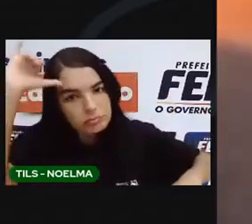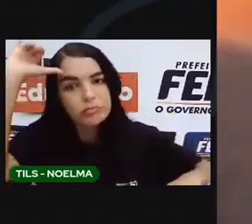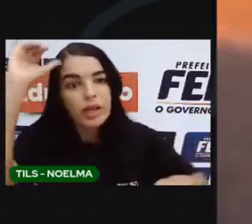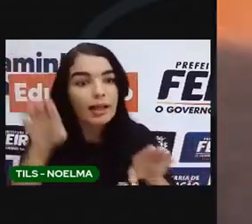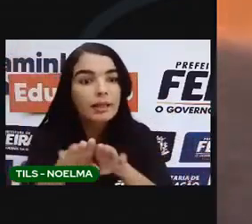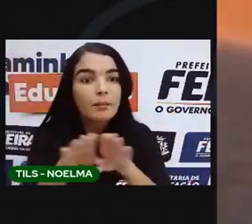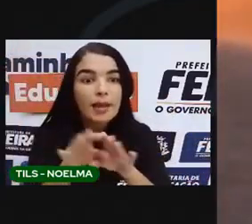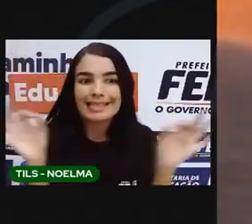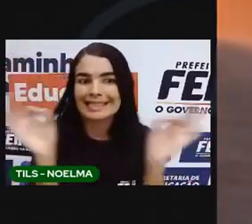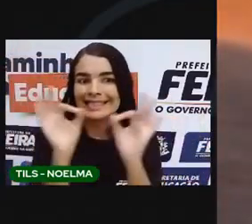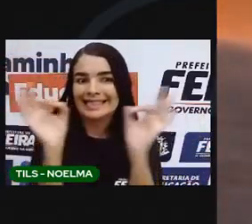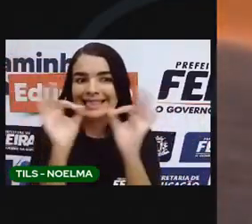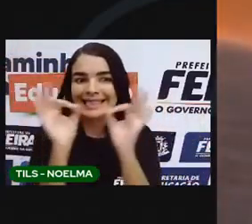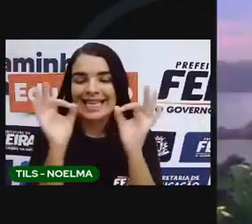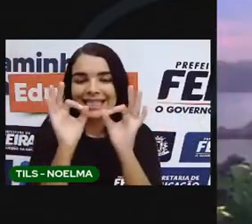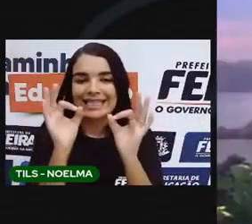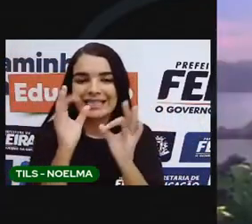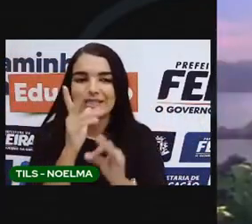desertos.